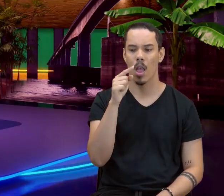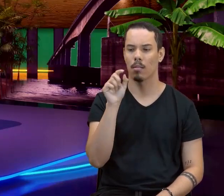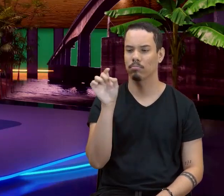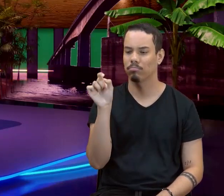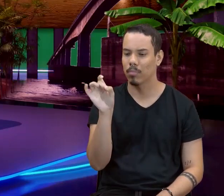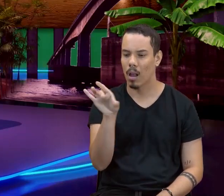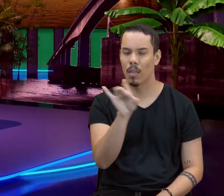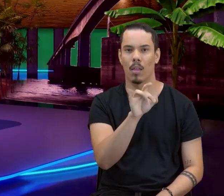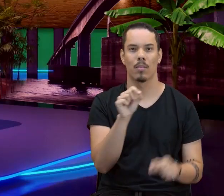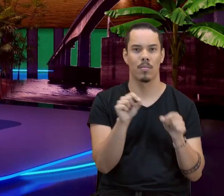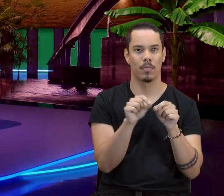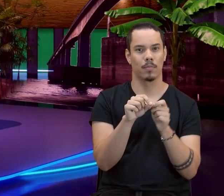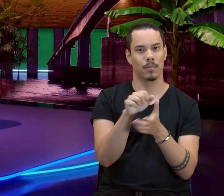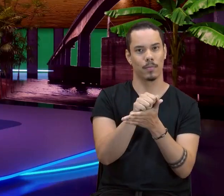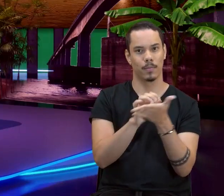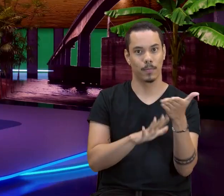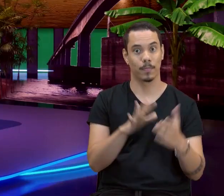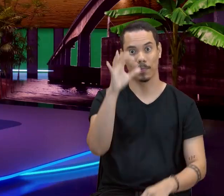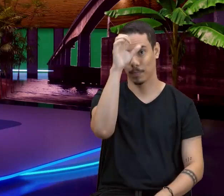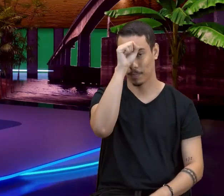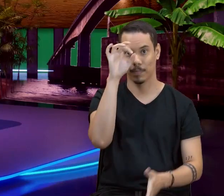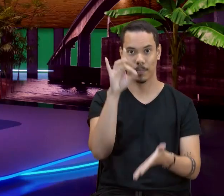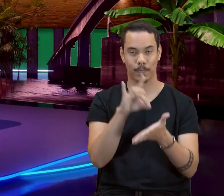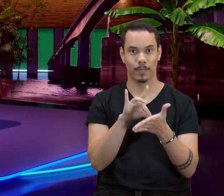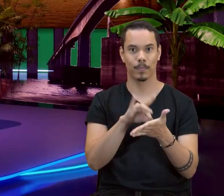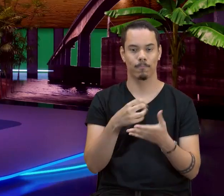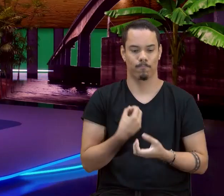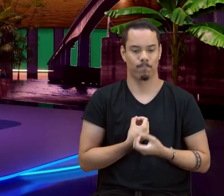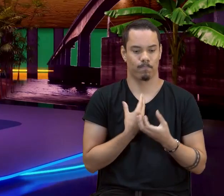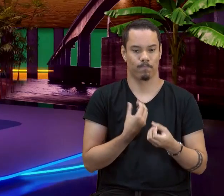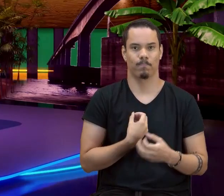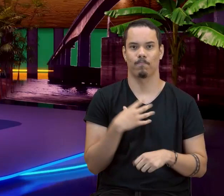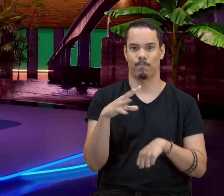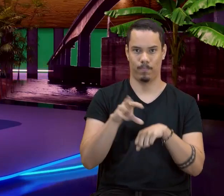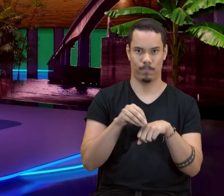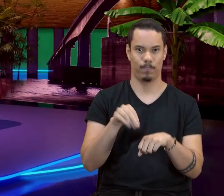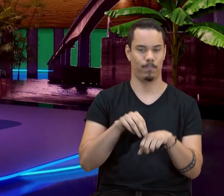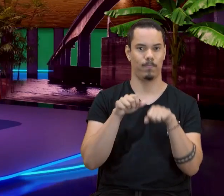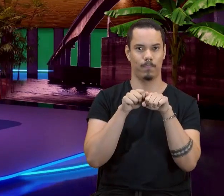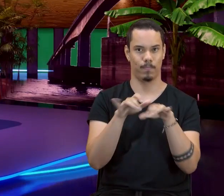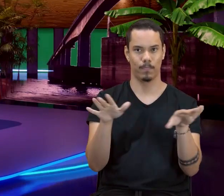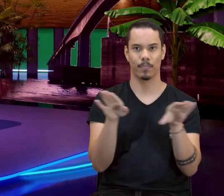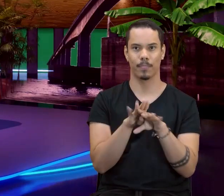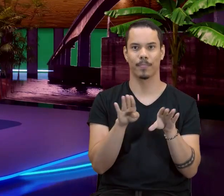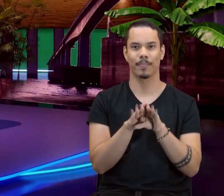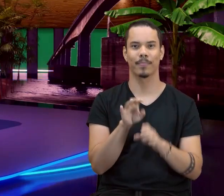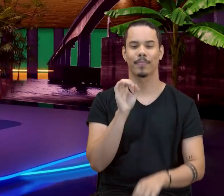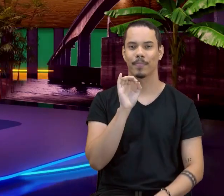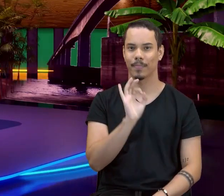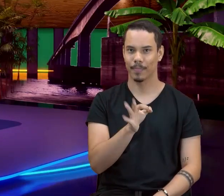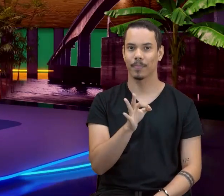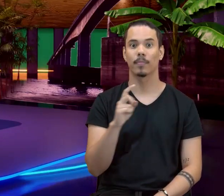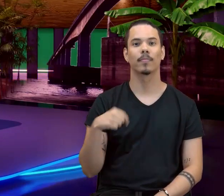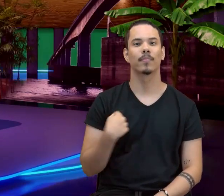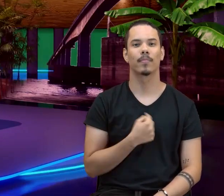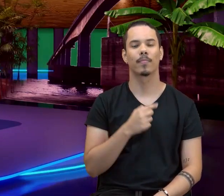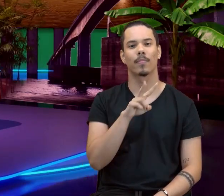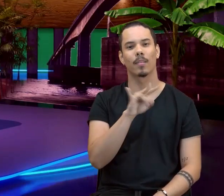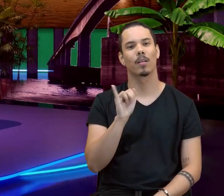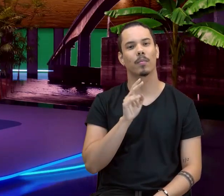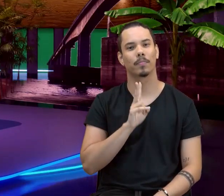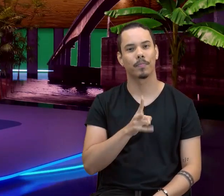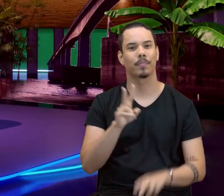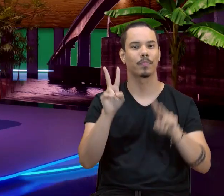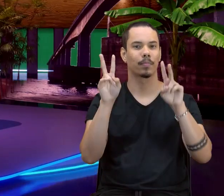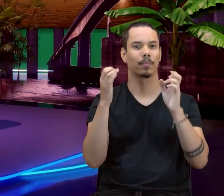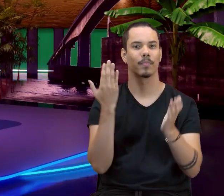todo mundo bacana e aprendendo, produzindo conhecimento também. Não é isso, Rogério? É isso aí, galera. E a gente vai continuar o assunto da